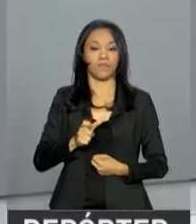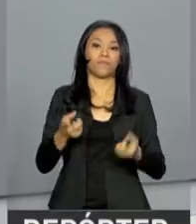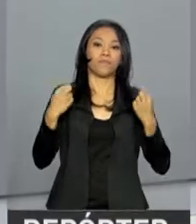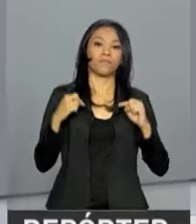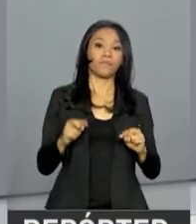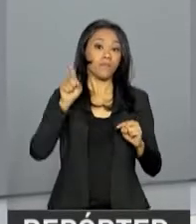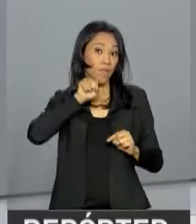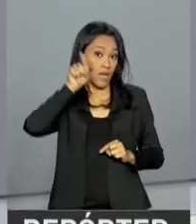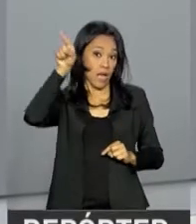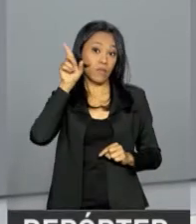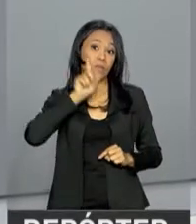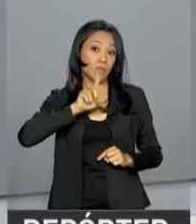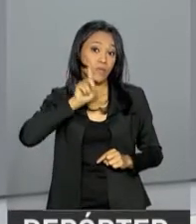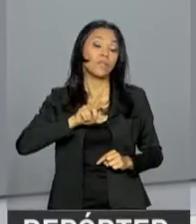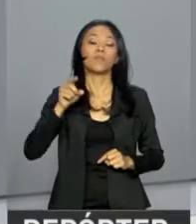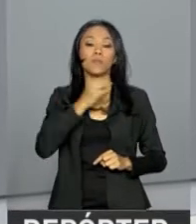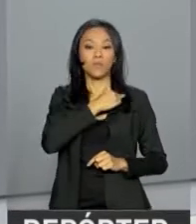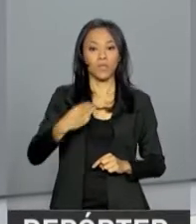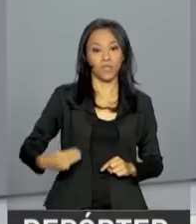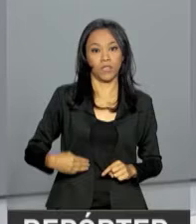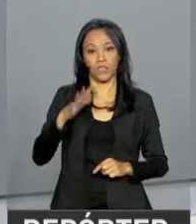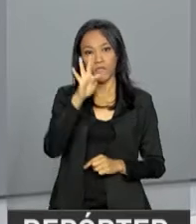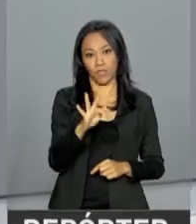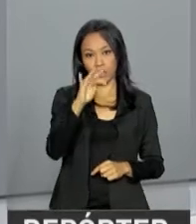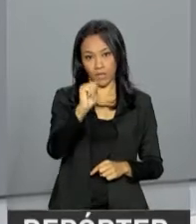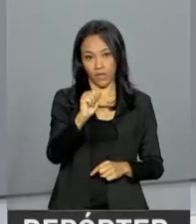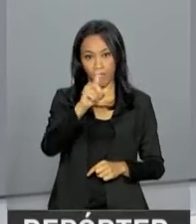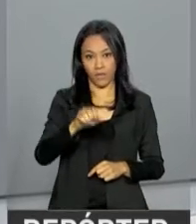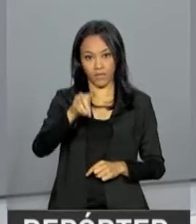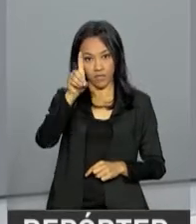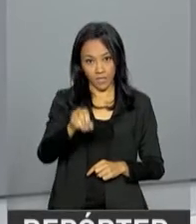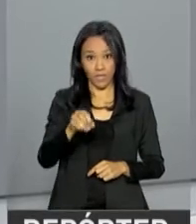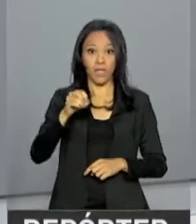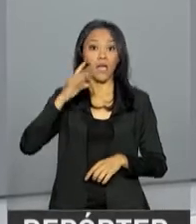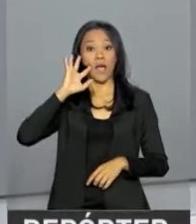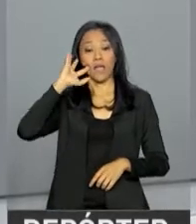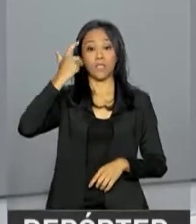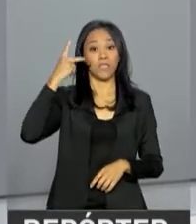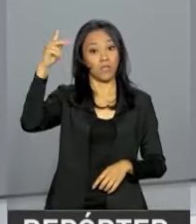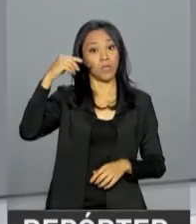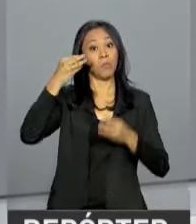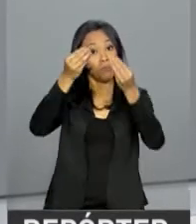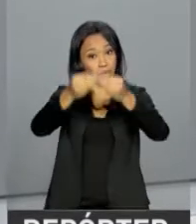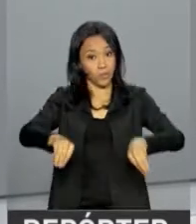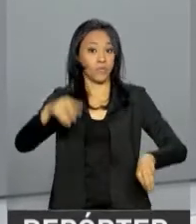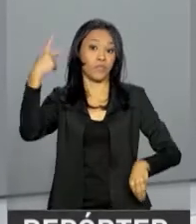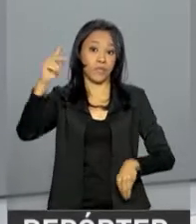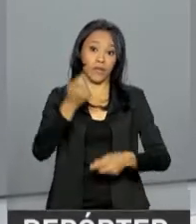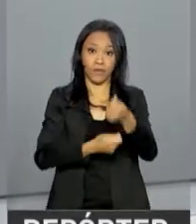nos estados unidos o ministro da fazenda henrique meirelles falou que a decisão do governo trump prejudica até a própria economia